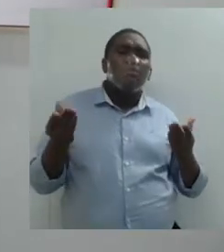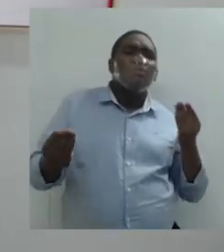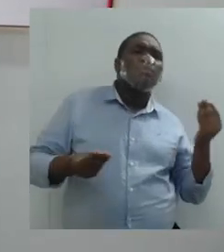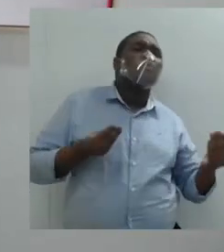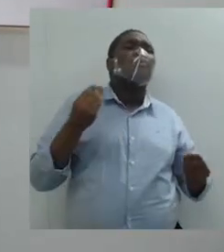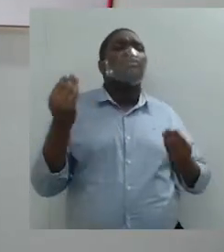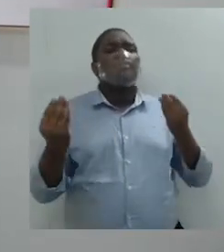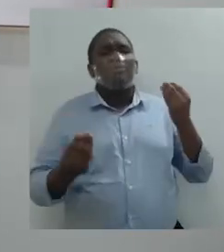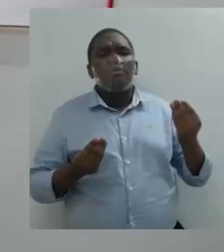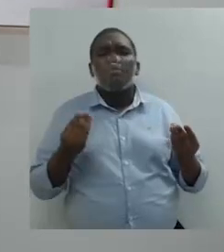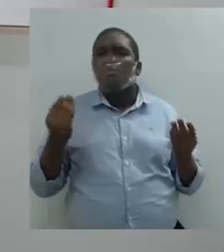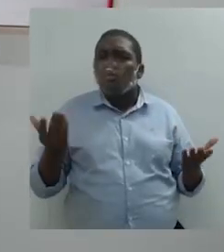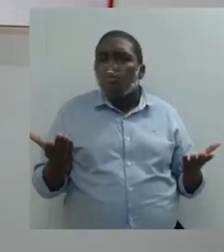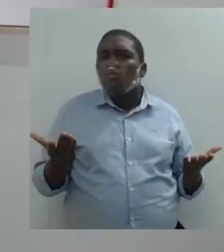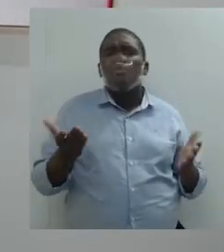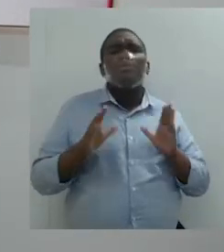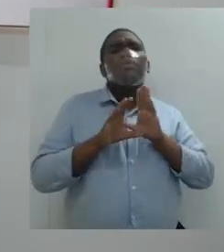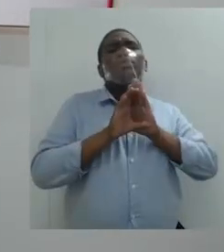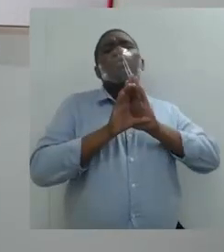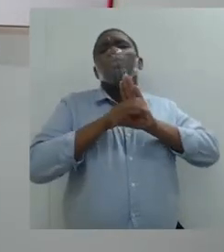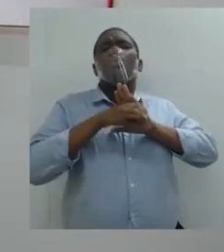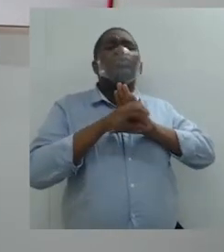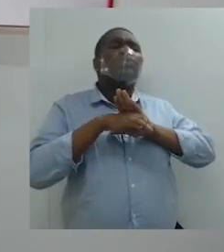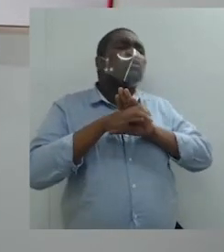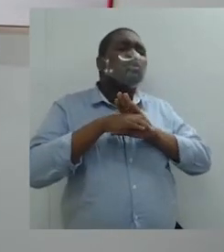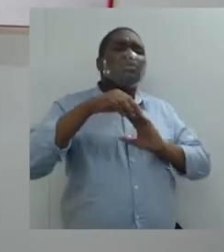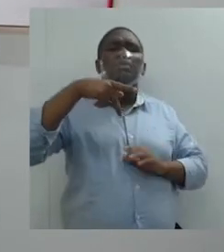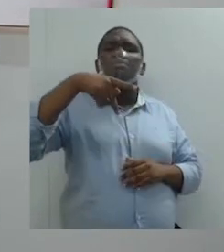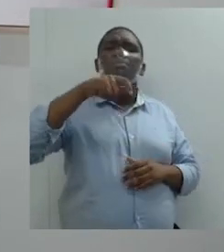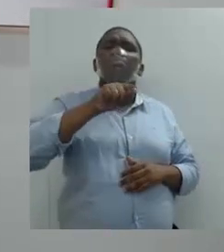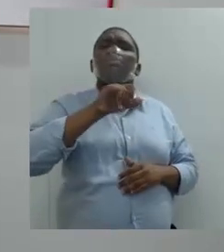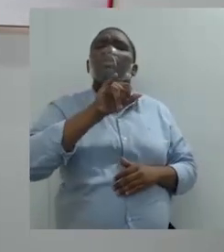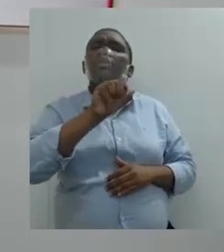afinal, qual o conceito de paisagem?